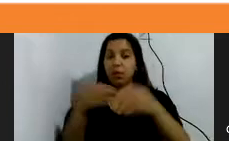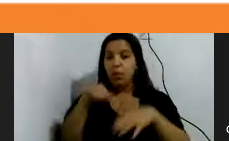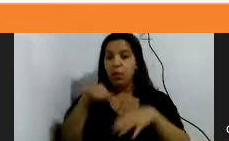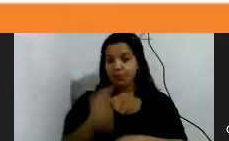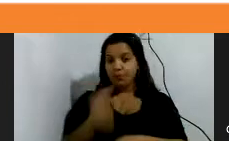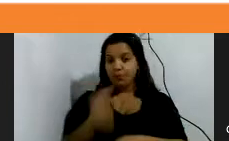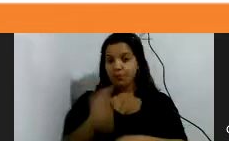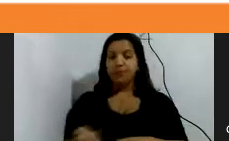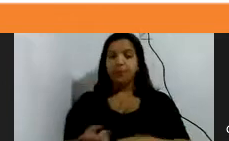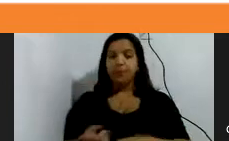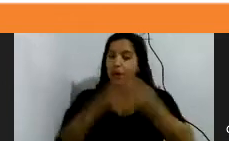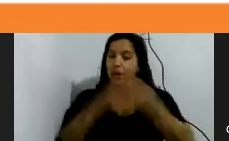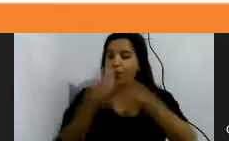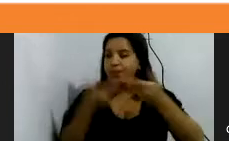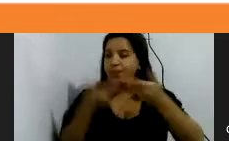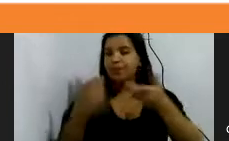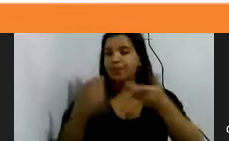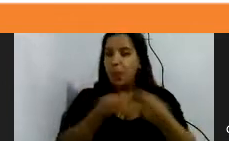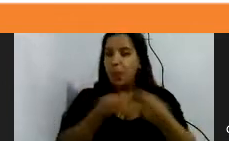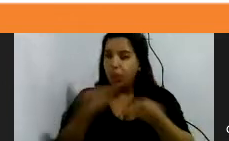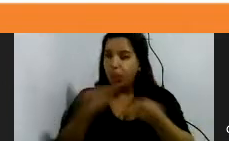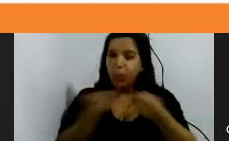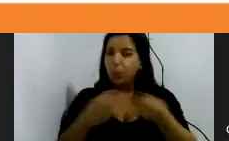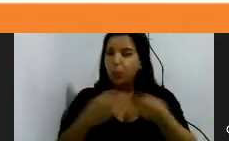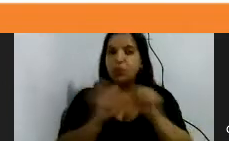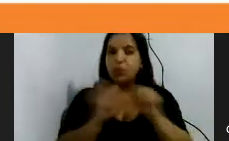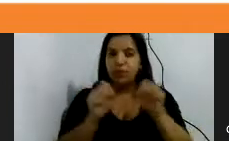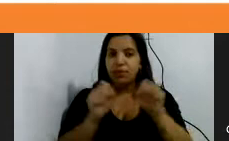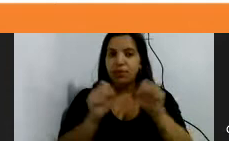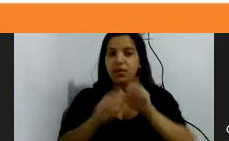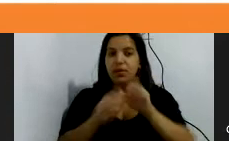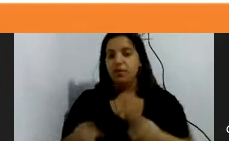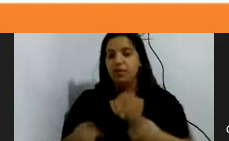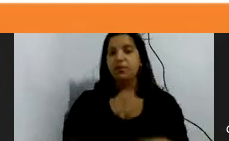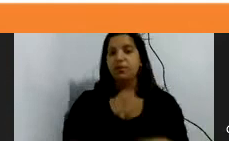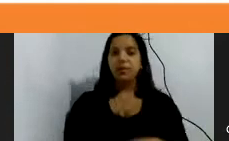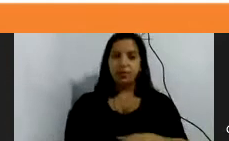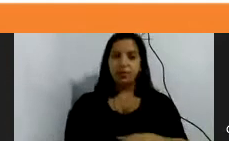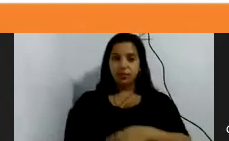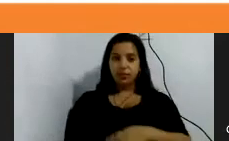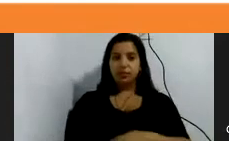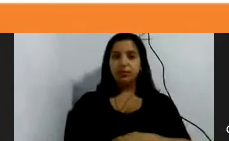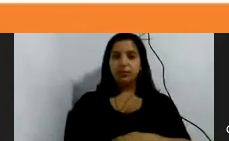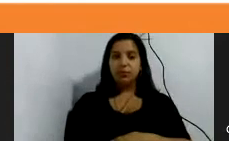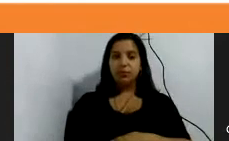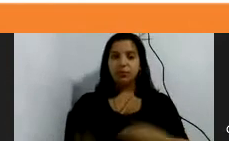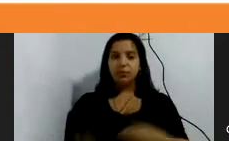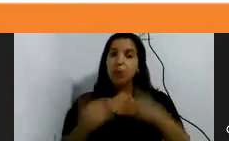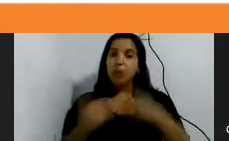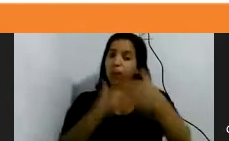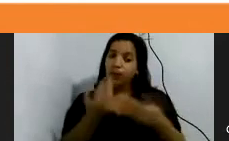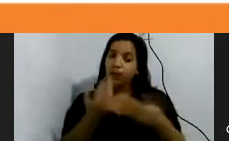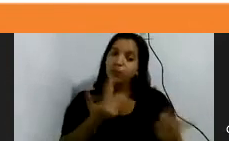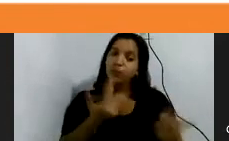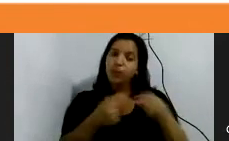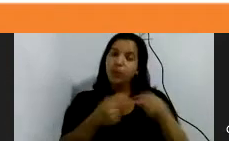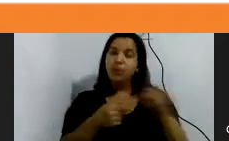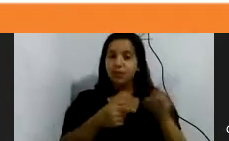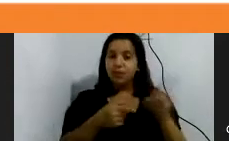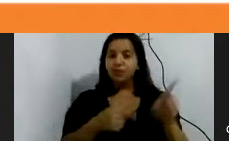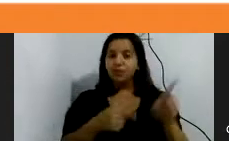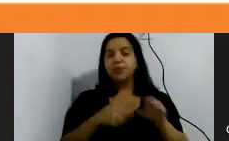uma forma de controle do resultado. Então, o processo é o mesmo. A gente